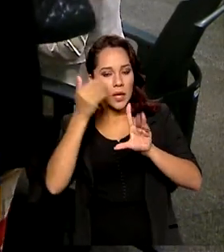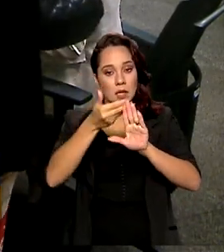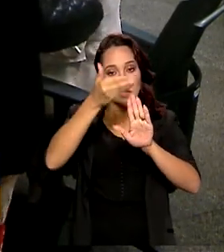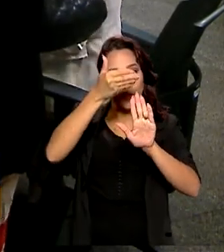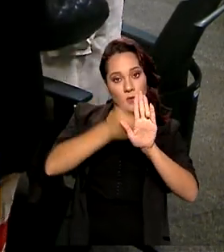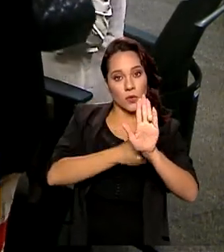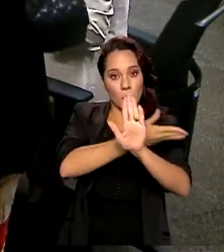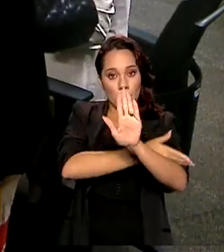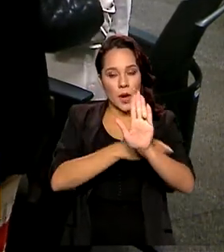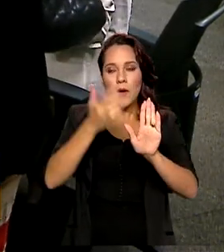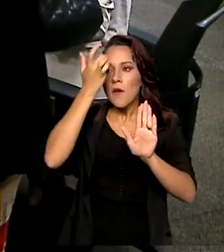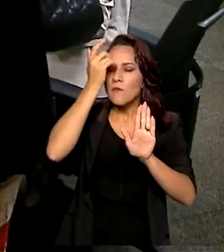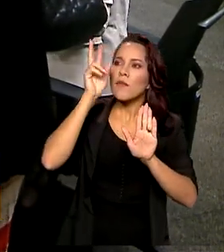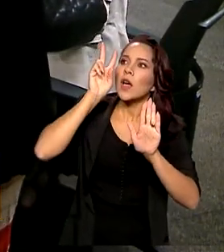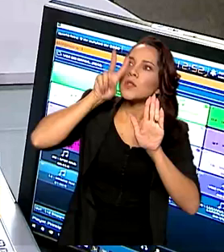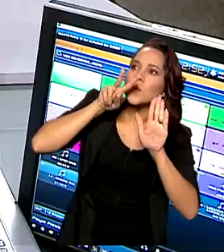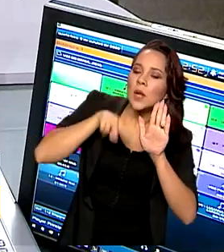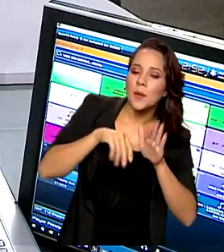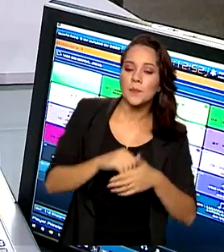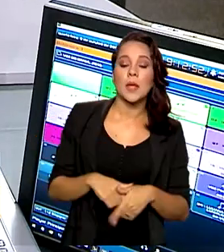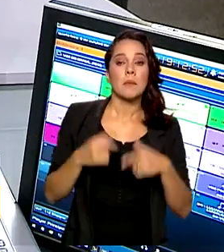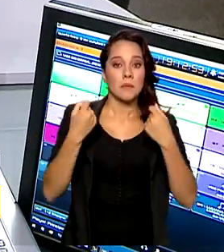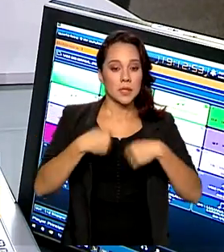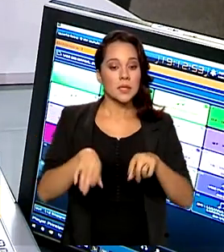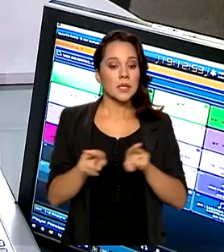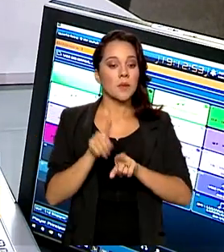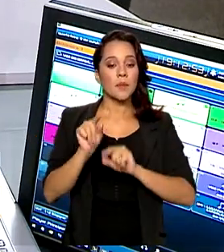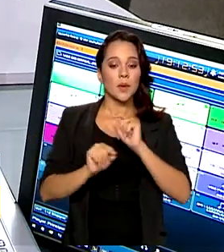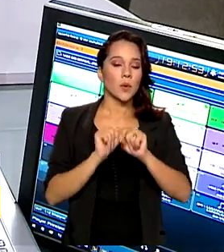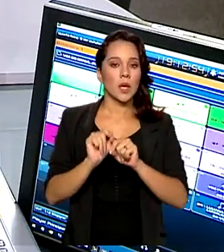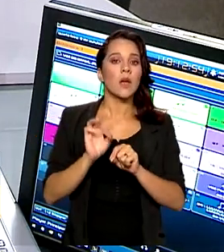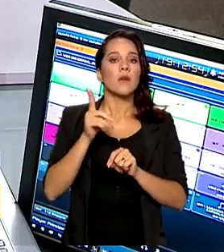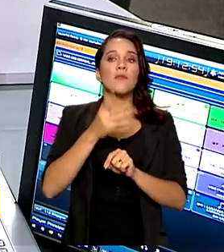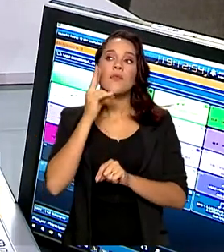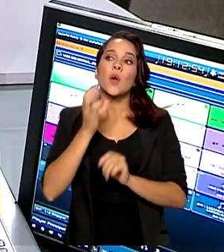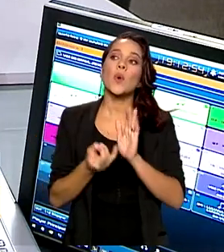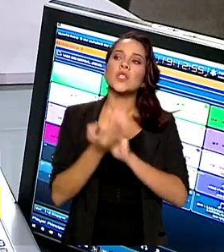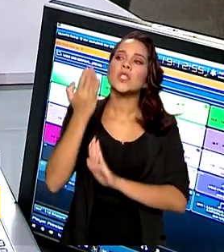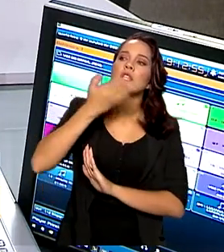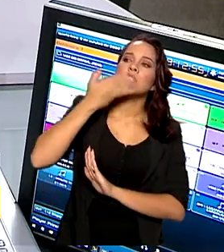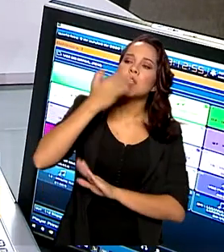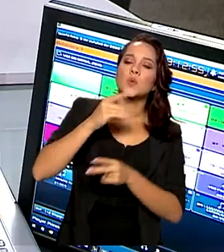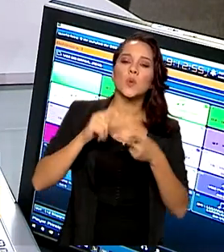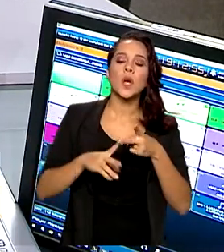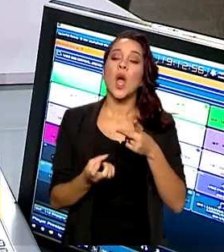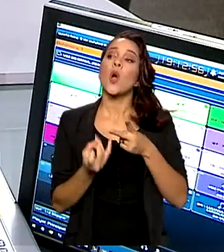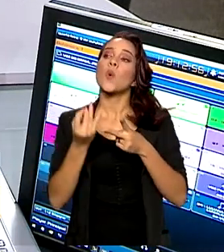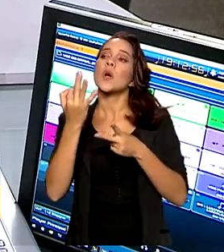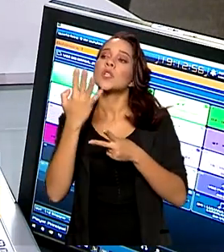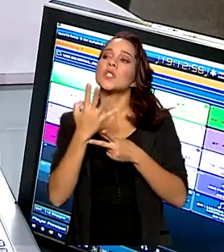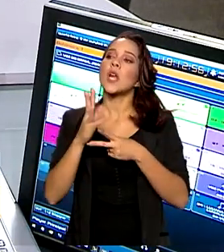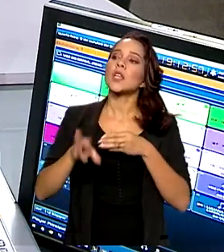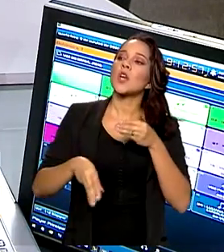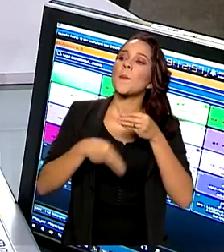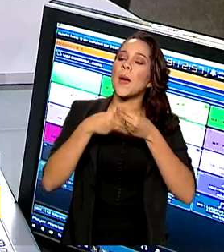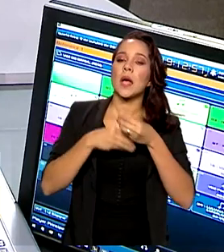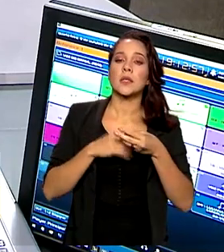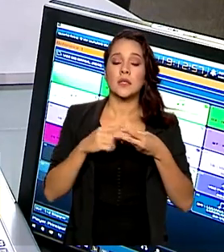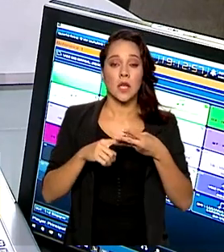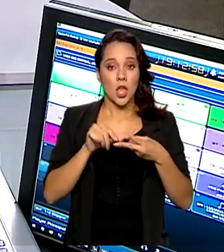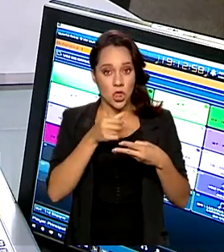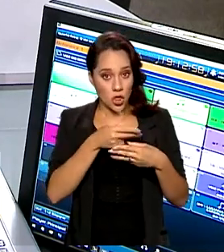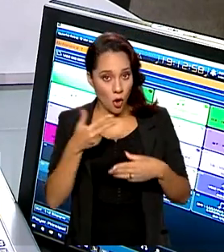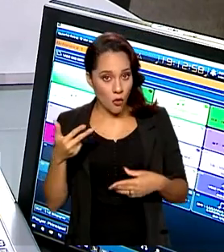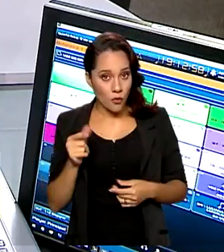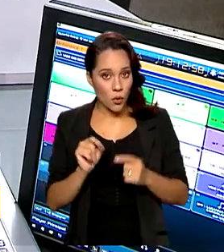branco para facilitar a leitura. Será preciso ainda declarar a quantidade de açúcares totais e adicionados. E uma